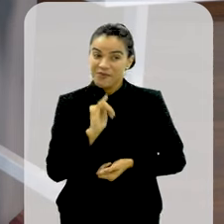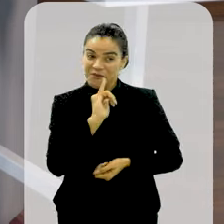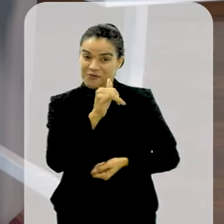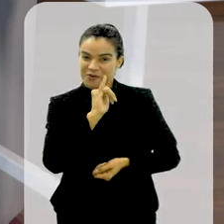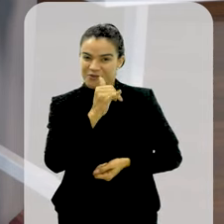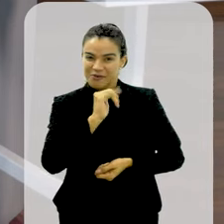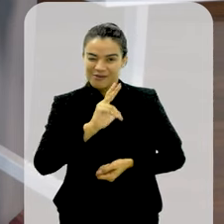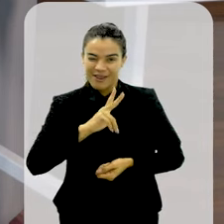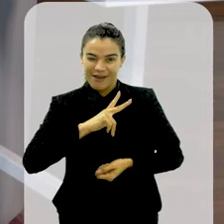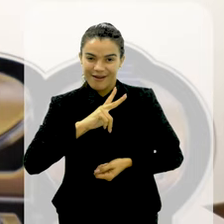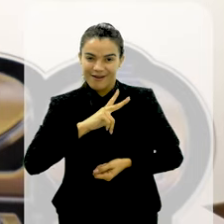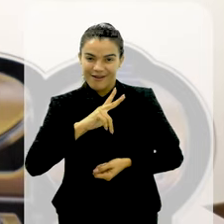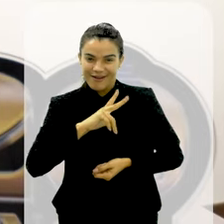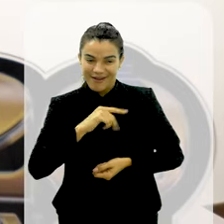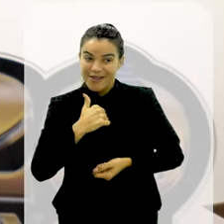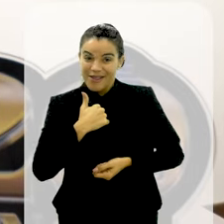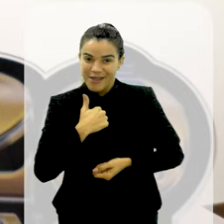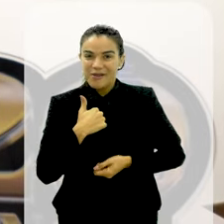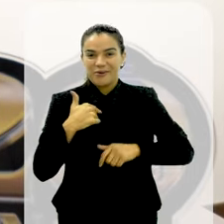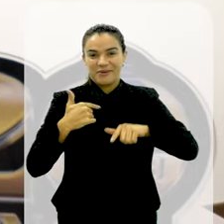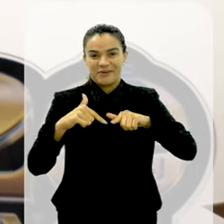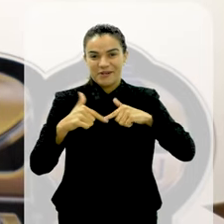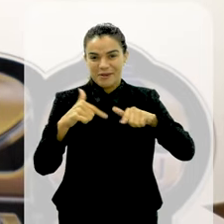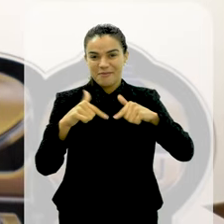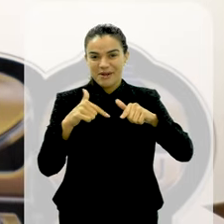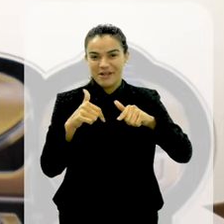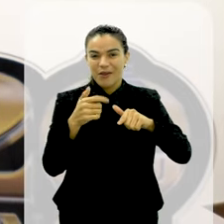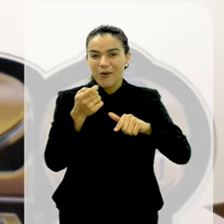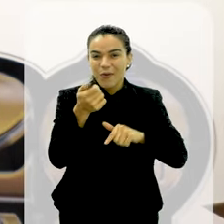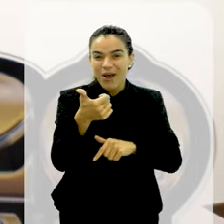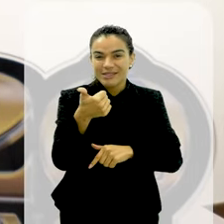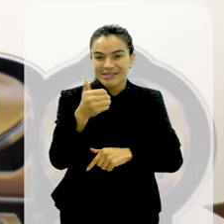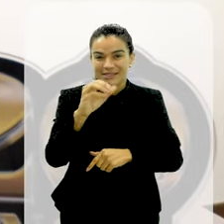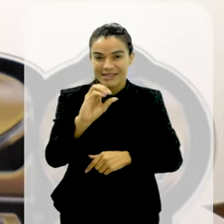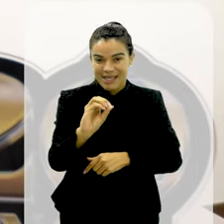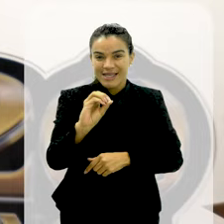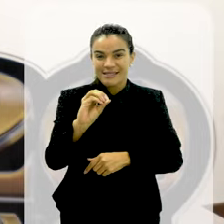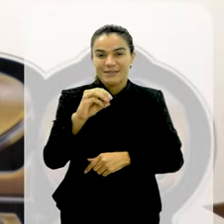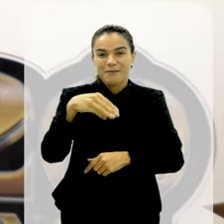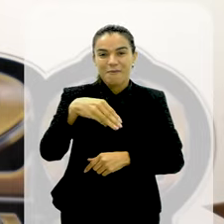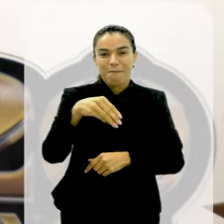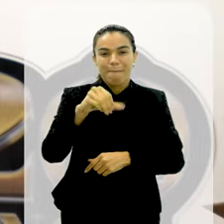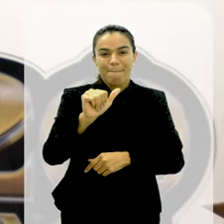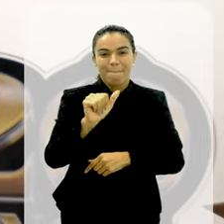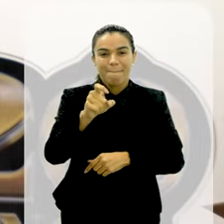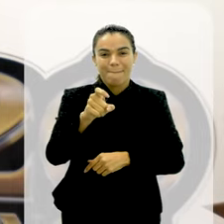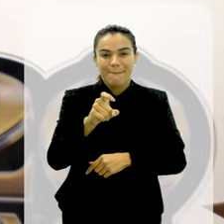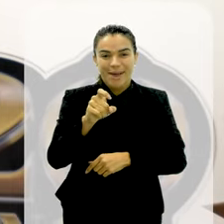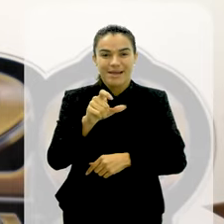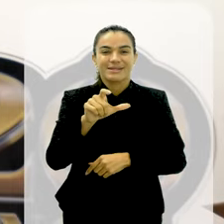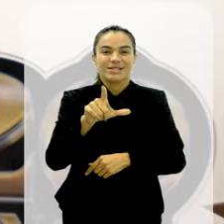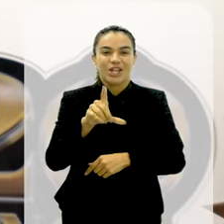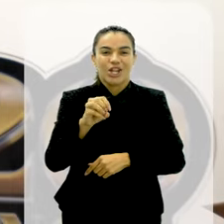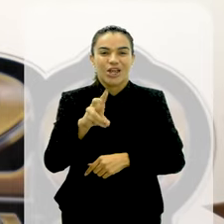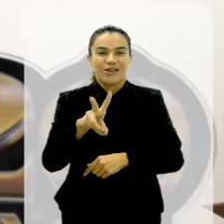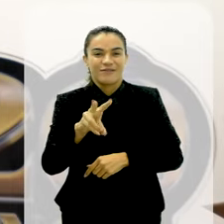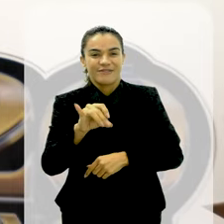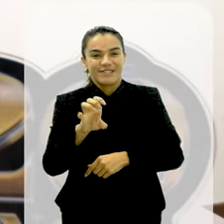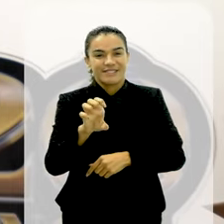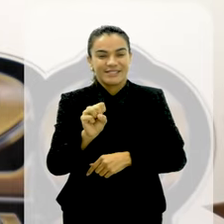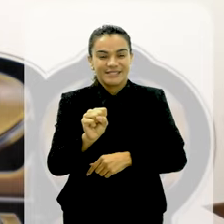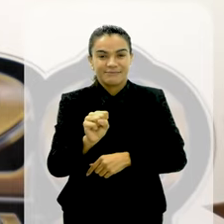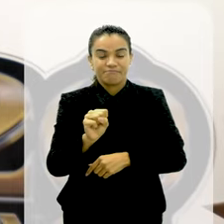te contar uma particularidade. Eu trabalhei por quase 10 anos com Max Lopes. Meu início de carnaval é com o Max